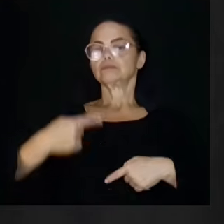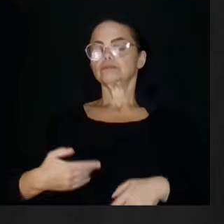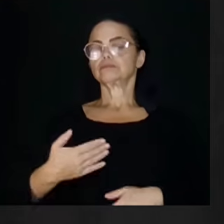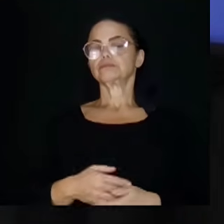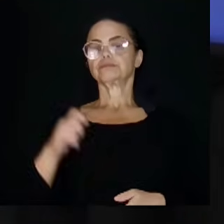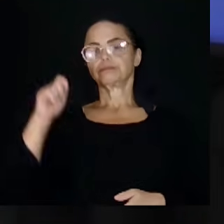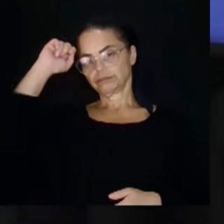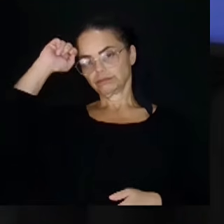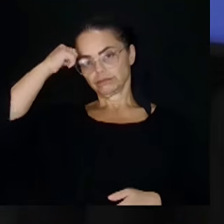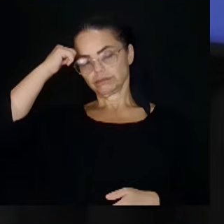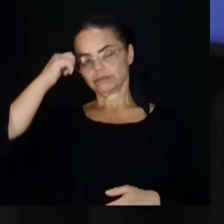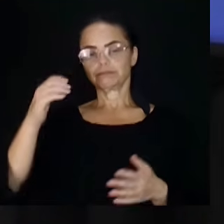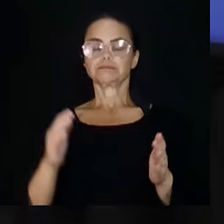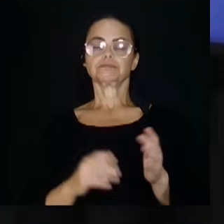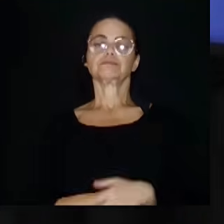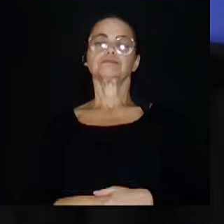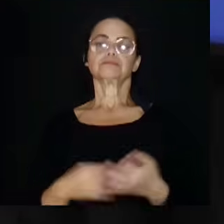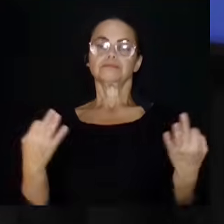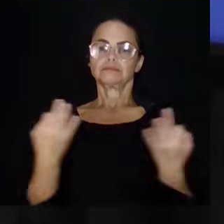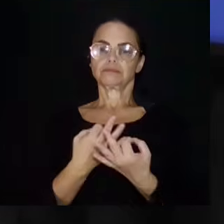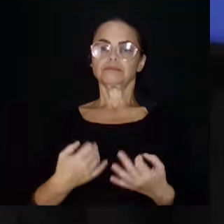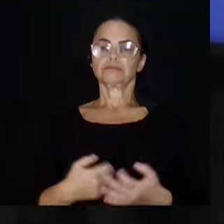Excelente. Tereza,